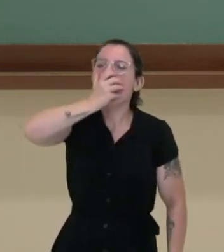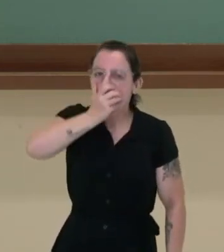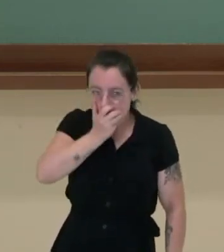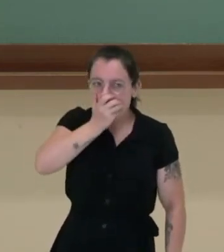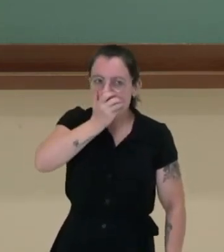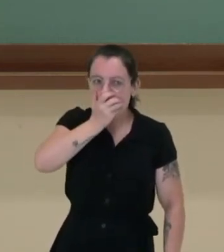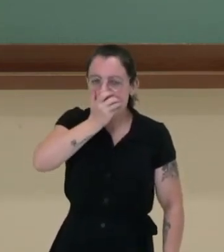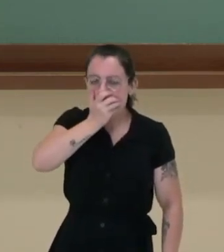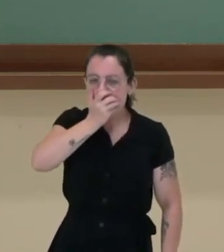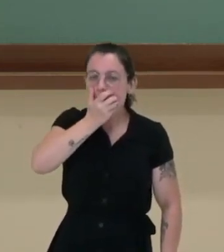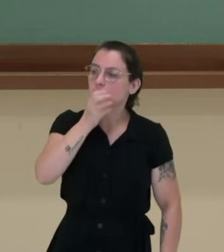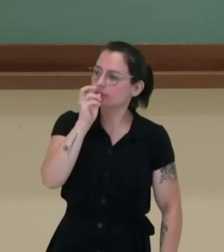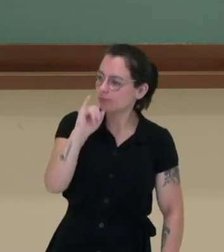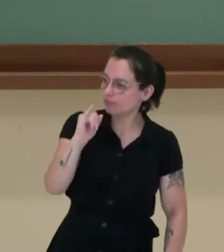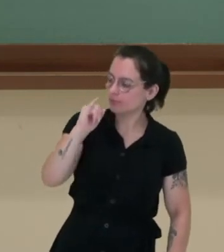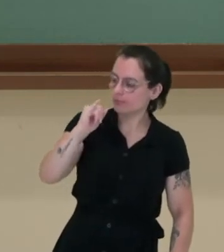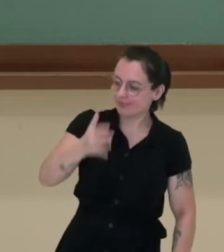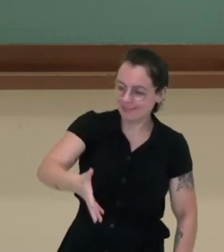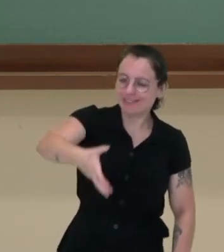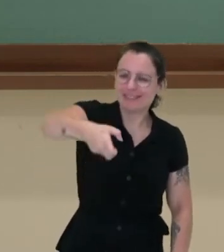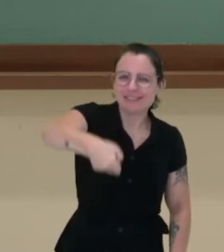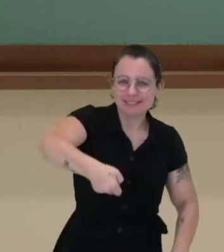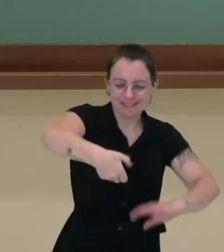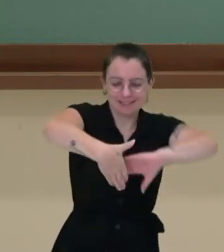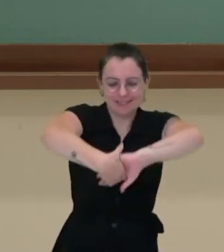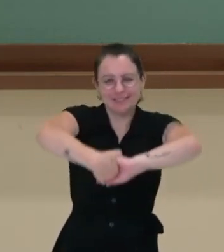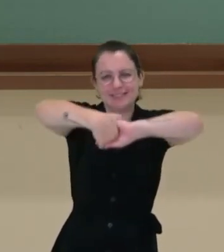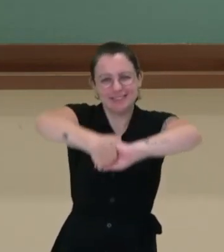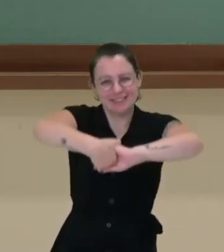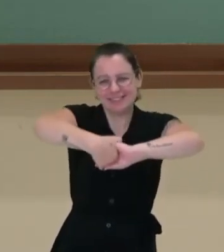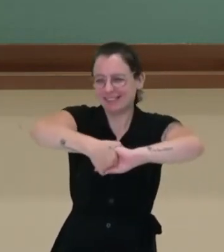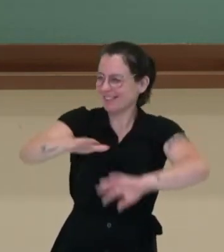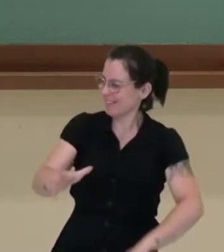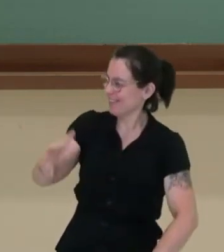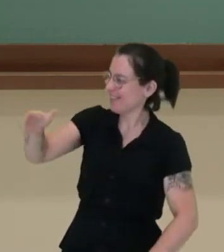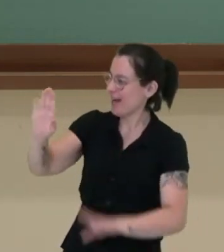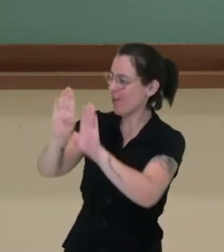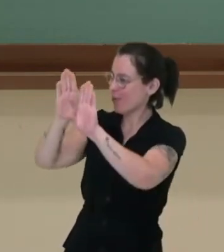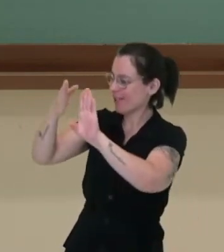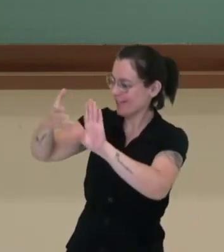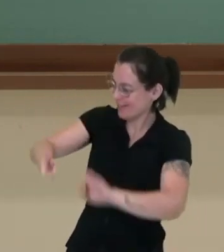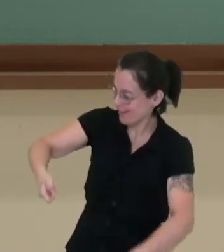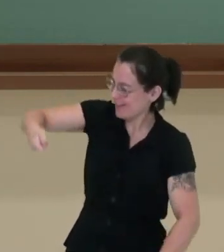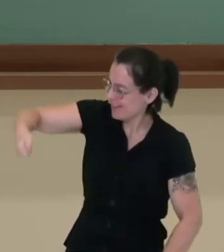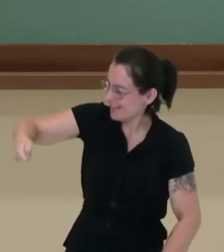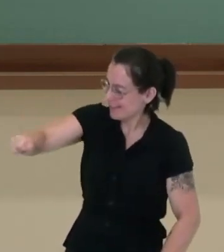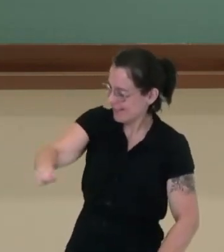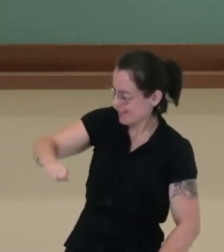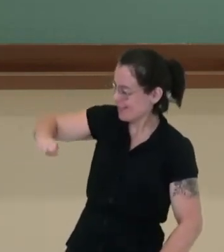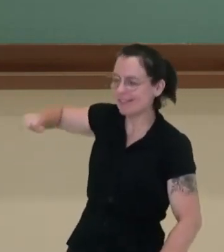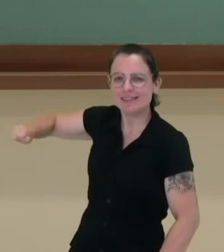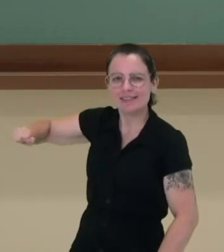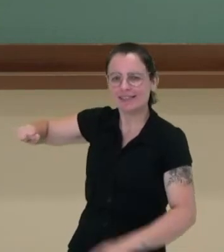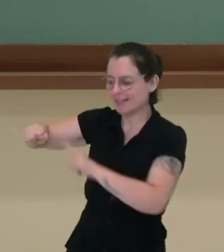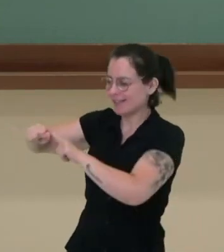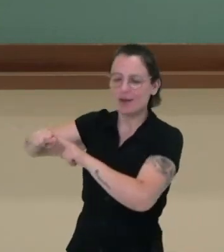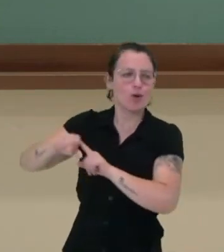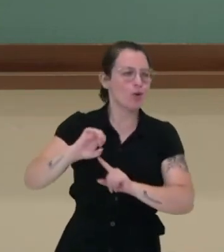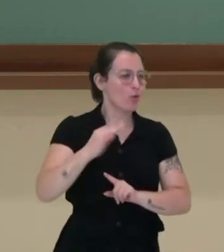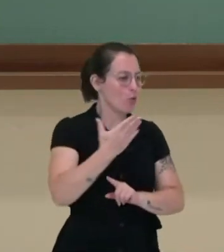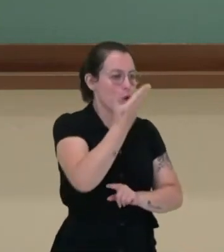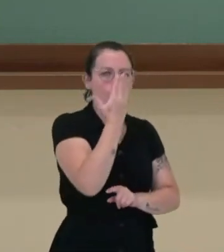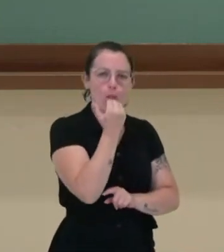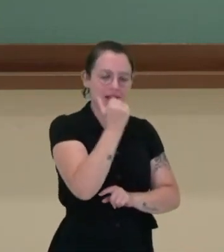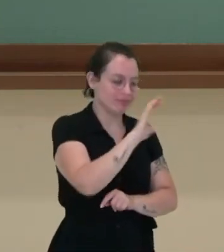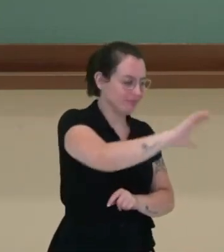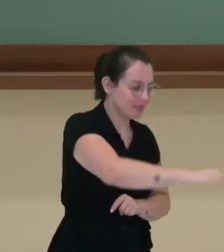tô levando o vírus para as nossas mãos. E aí eu vou abrir uma porta, vou